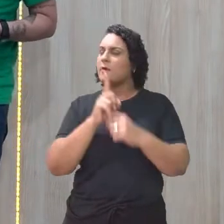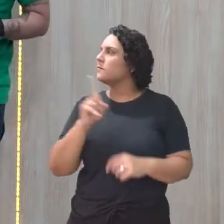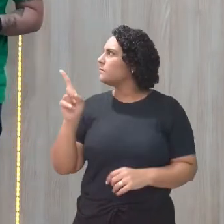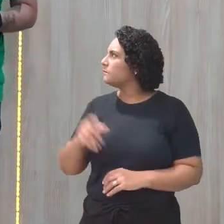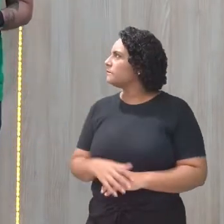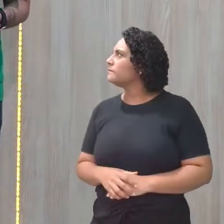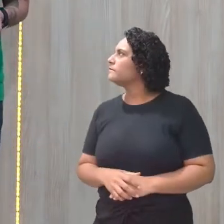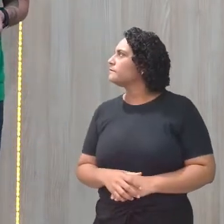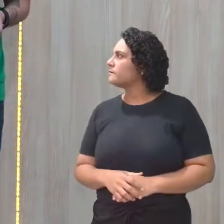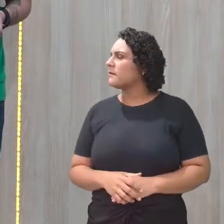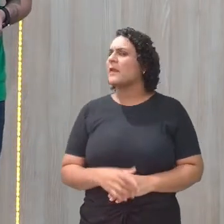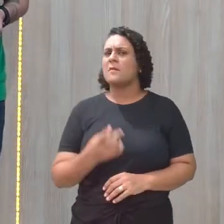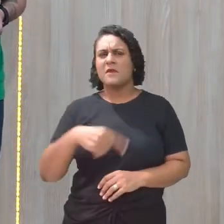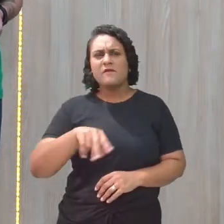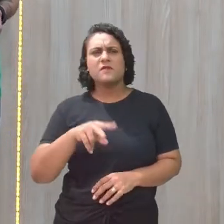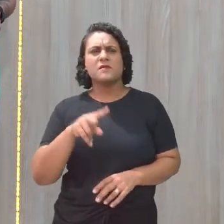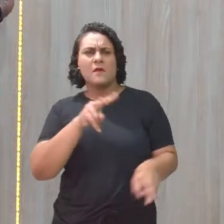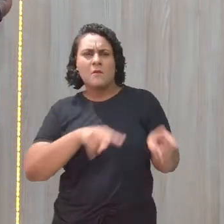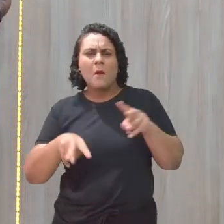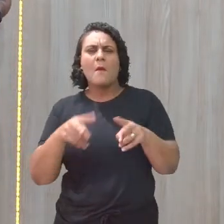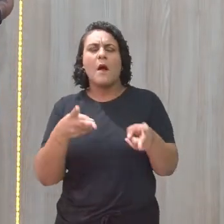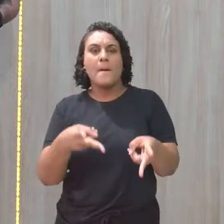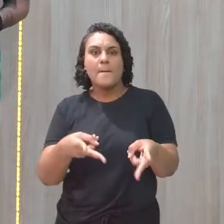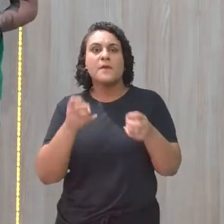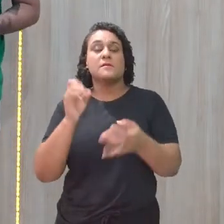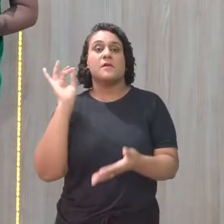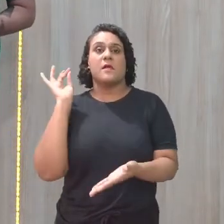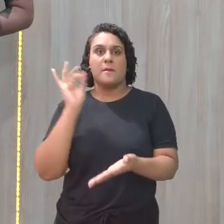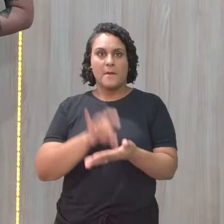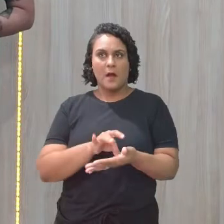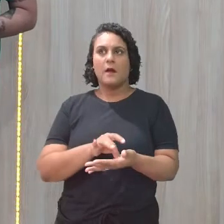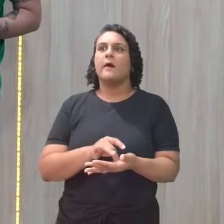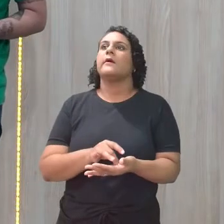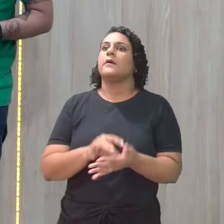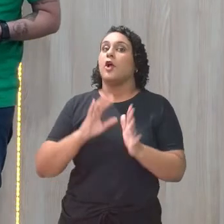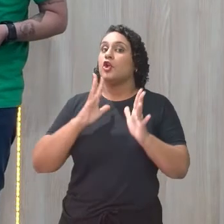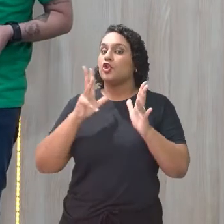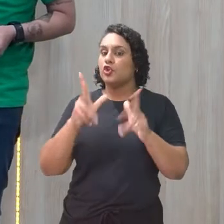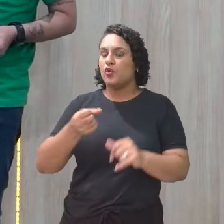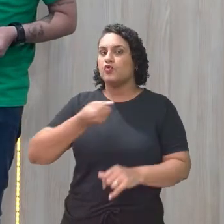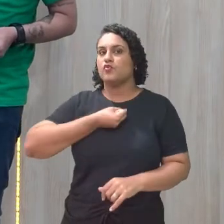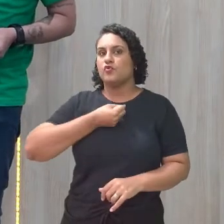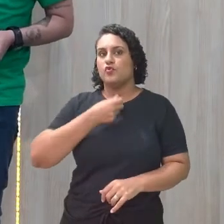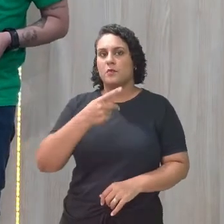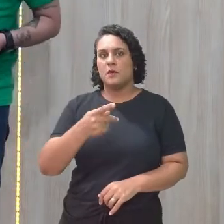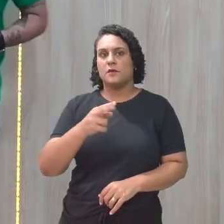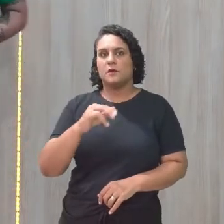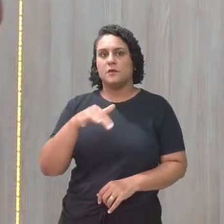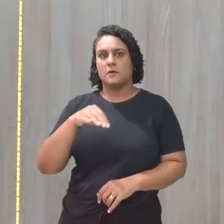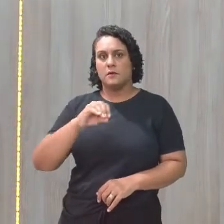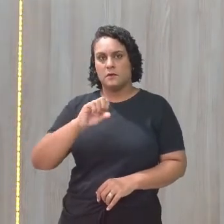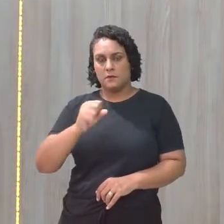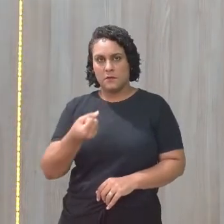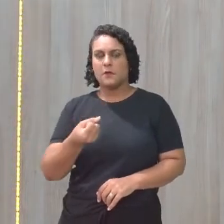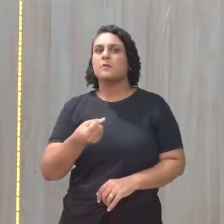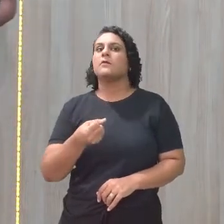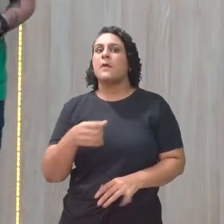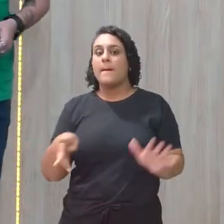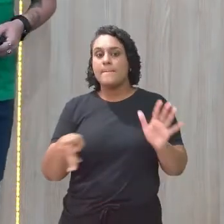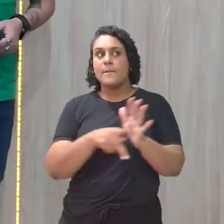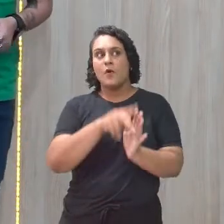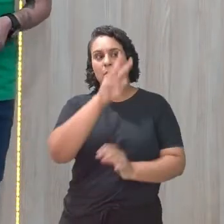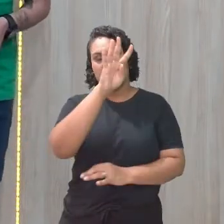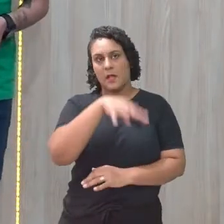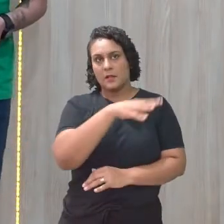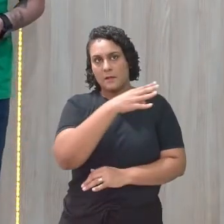que fique bem visual, ou seja, você está observando de cara que todos os fatores aqui estão naquela